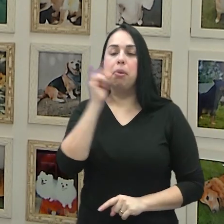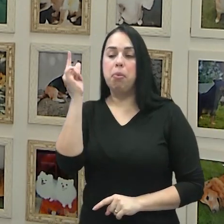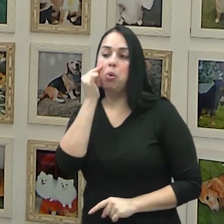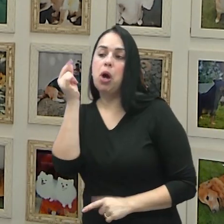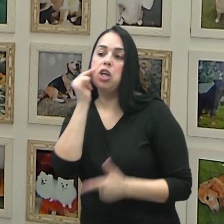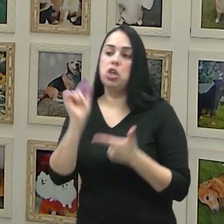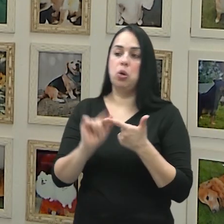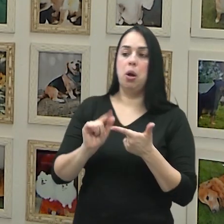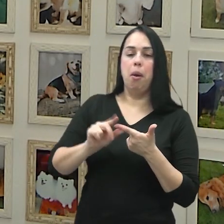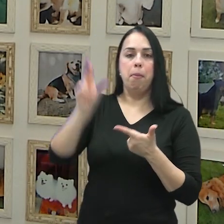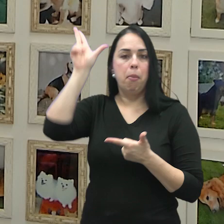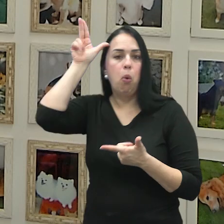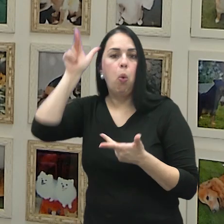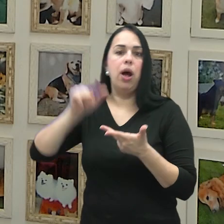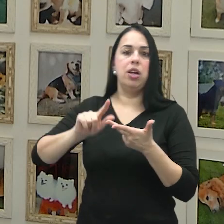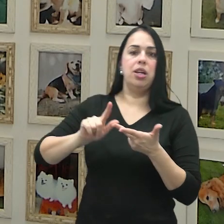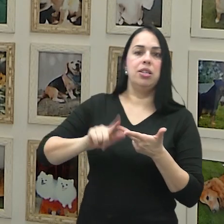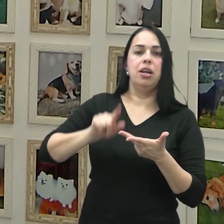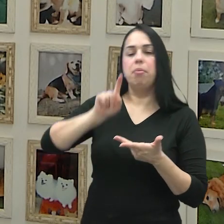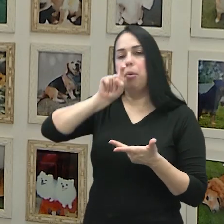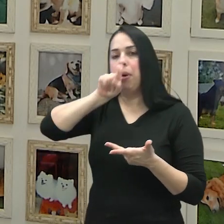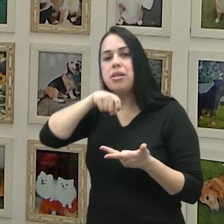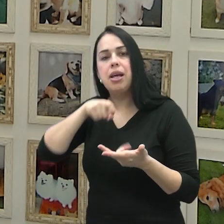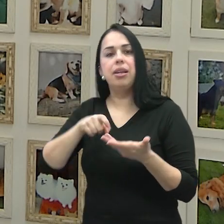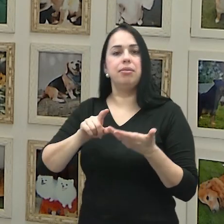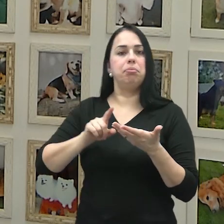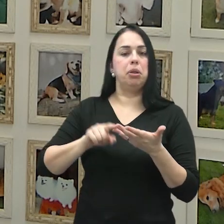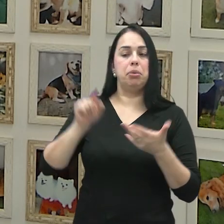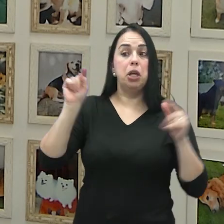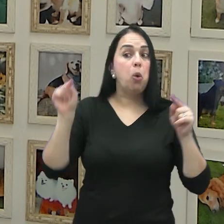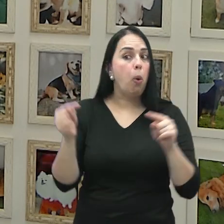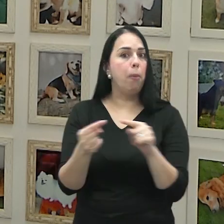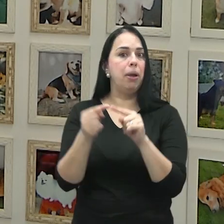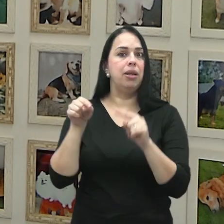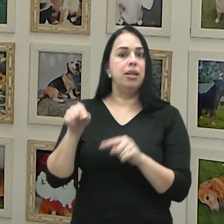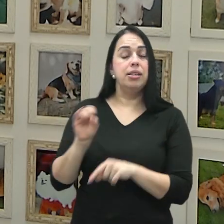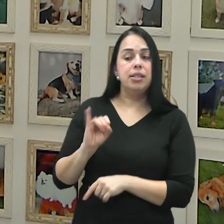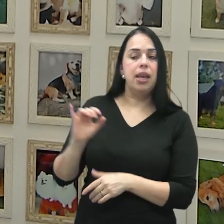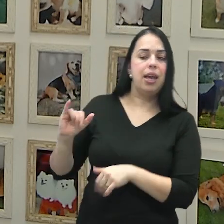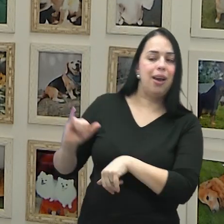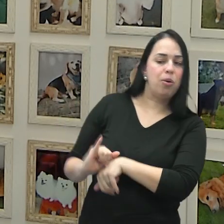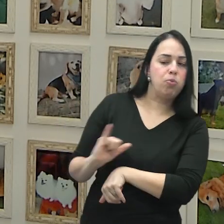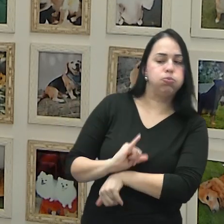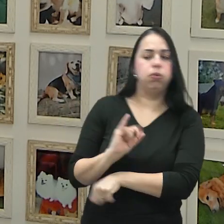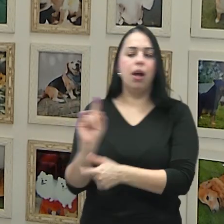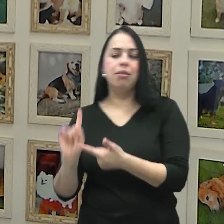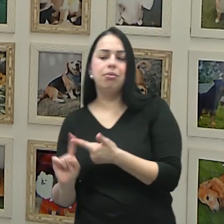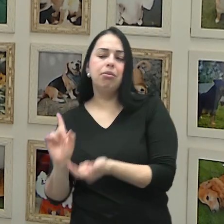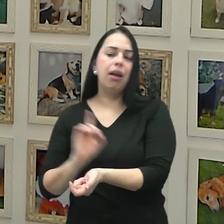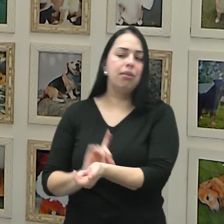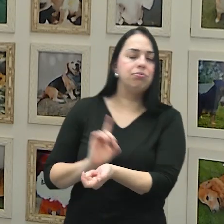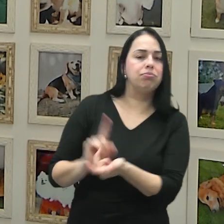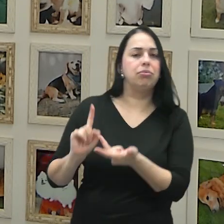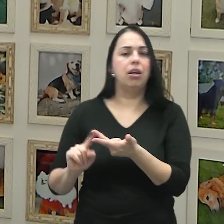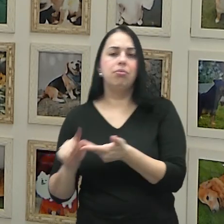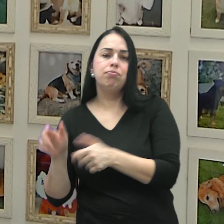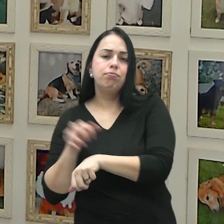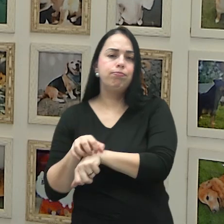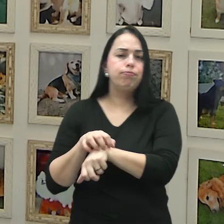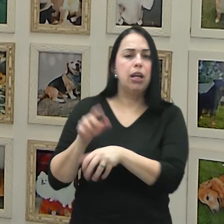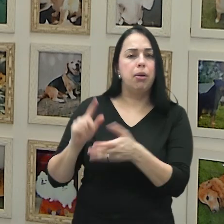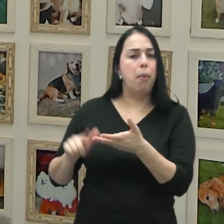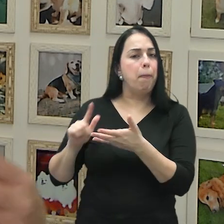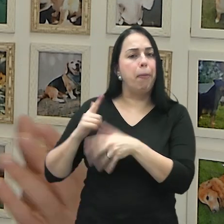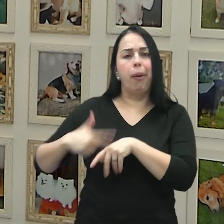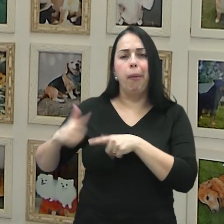espécie, por exemplo, para o gato, para o cachorro, para o coelhinho, para o passarinho, de acordo com a necessidade dele, se ele é obeso, se ele não é, se ele é diabético, se ele é